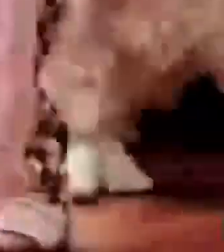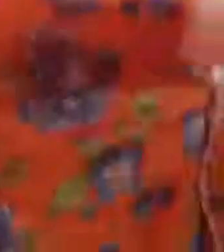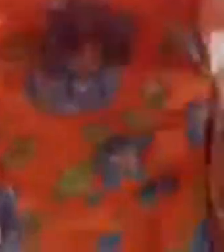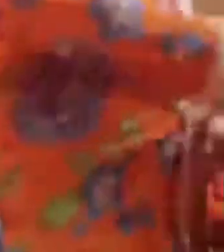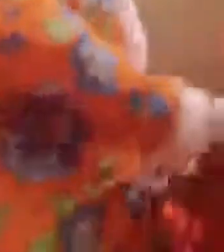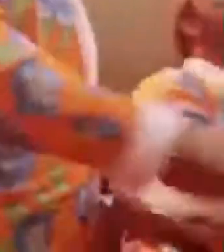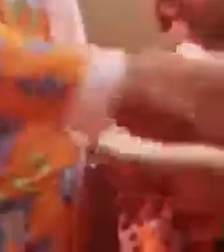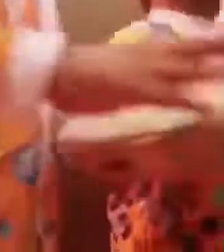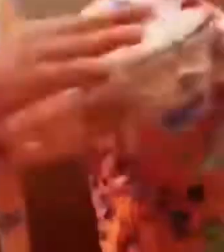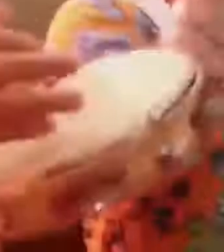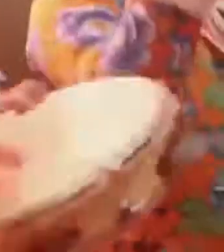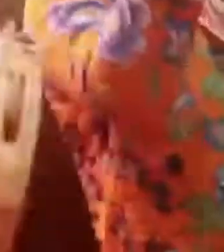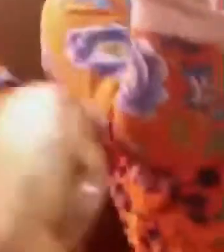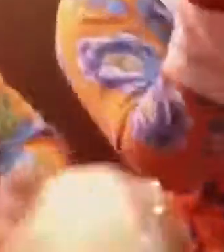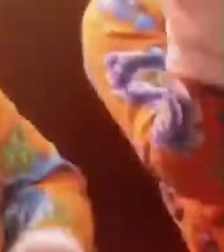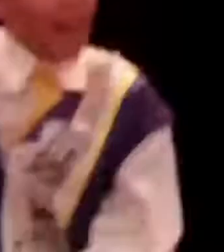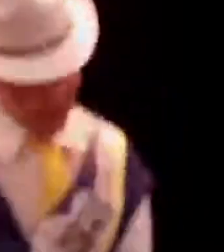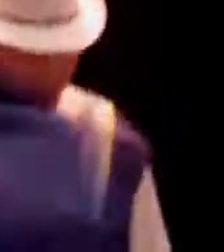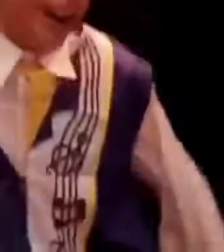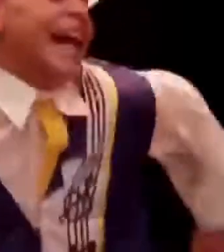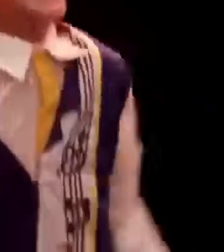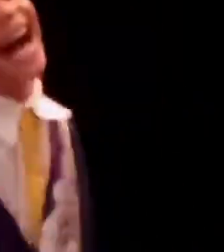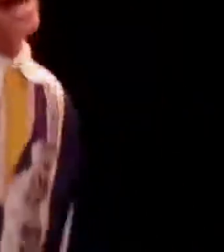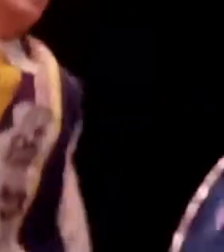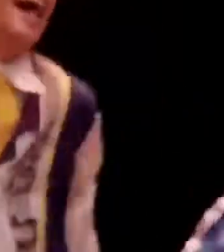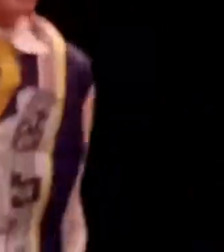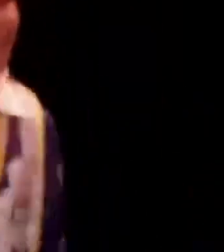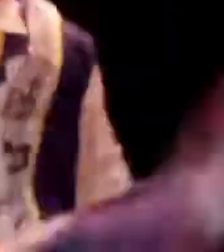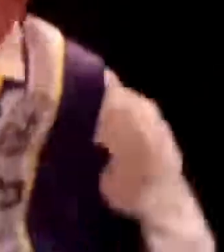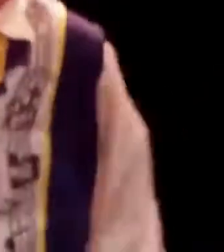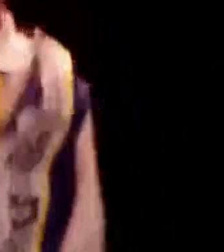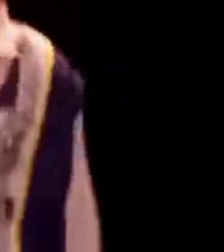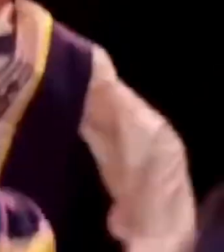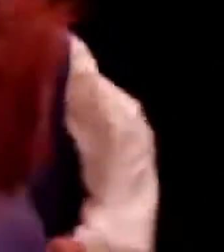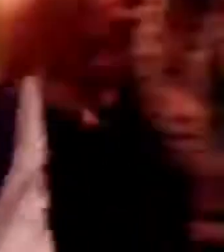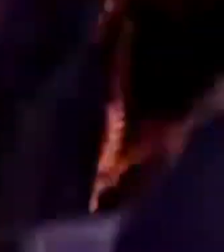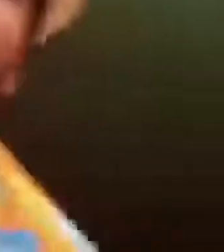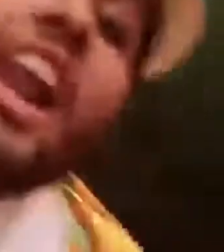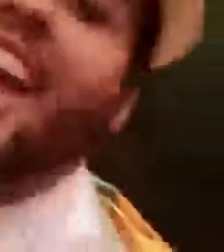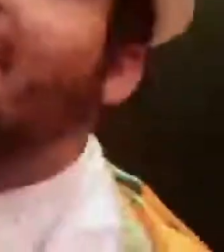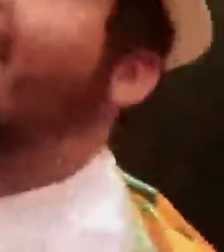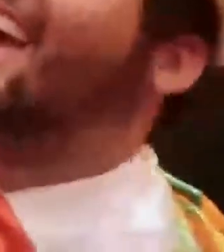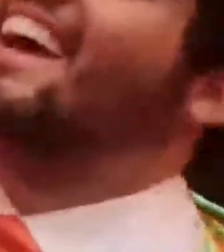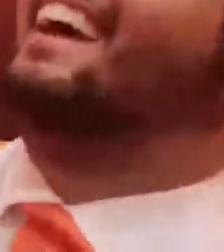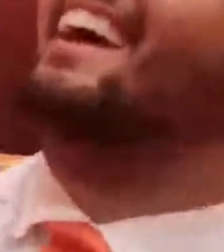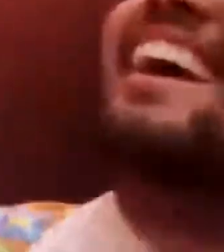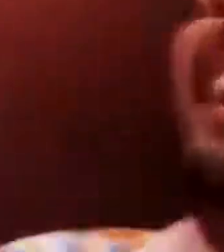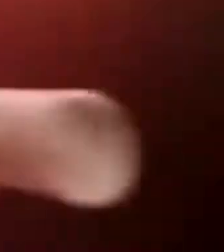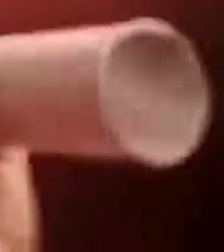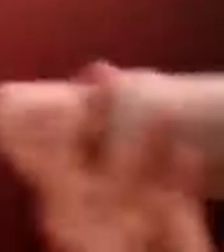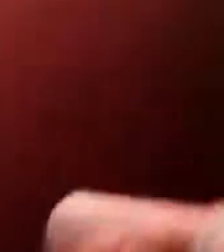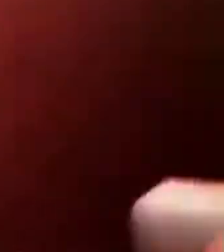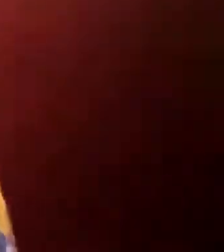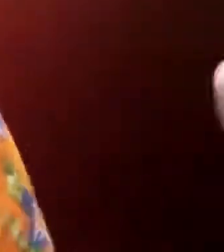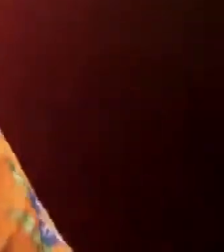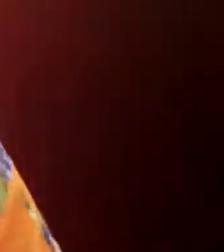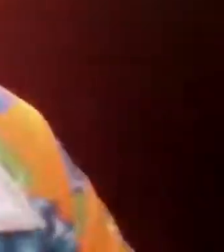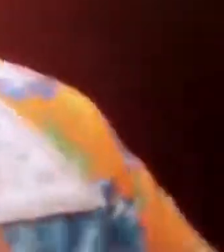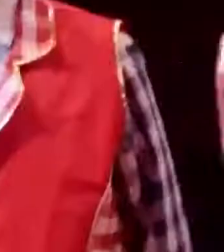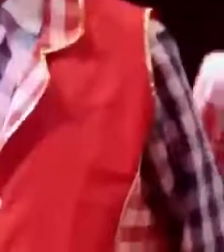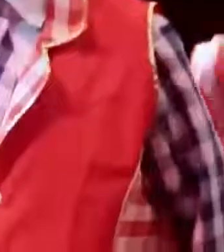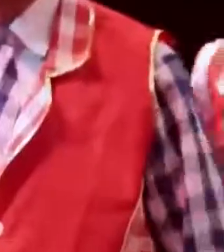miudinha, 3 com siricora miúda, 3 com siricora miudinha, 3 com siricora